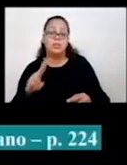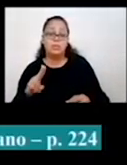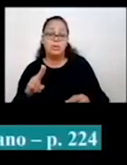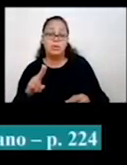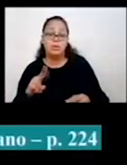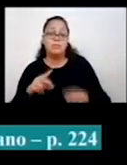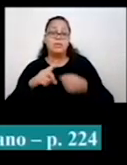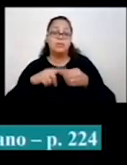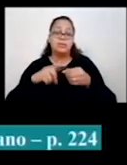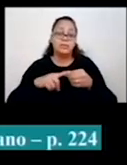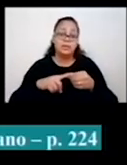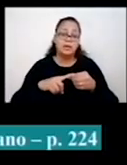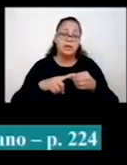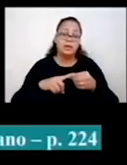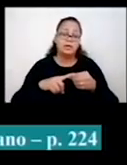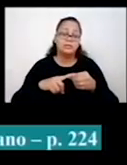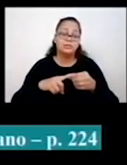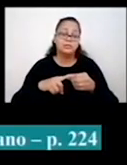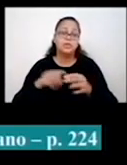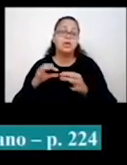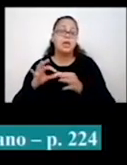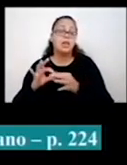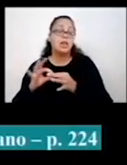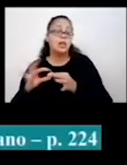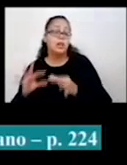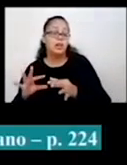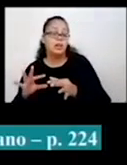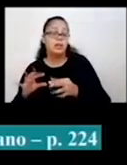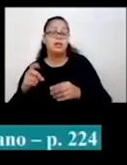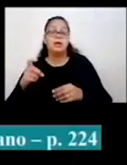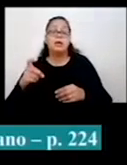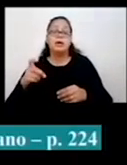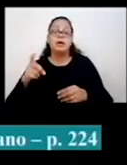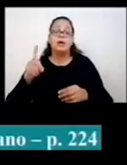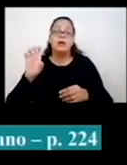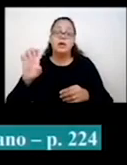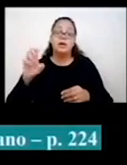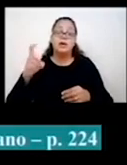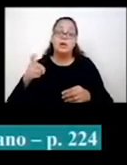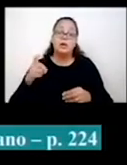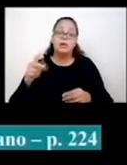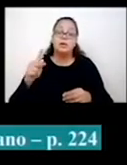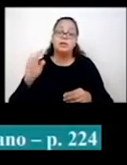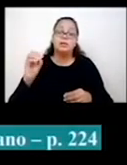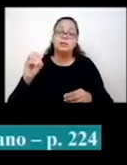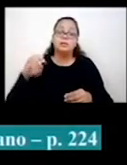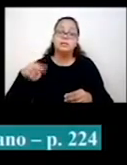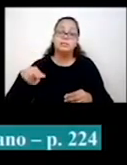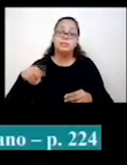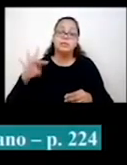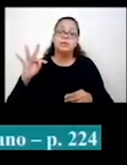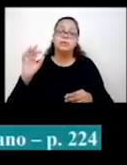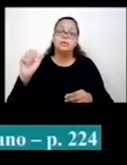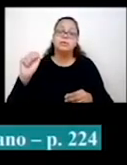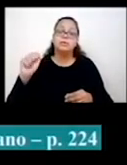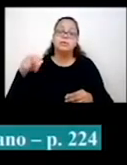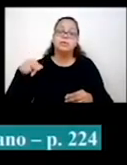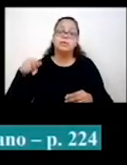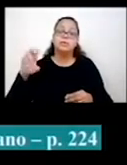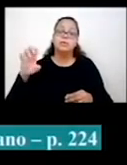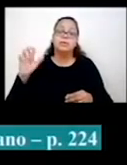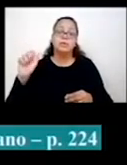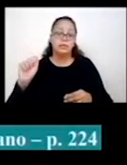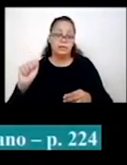né? E o seu conceito são ampliações de um núcleo formado em razão de alguma atividade econômica, né? Então, surgiu